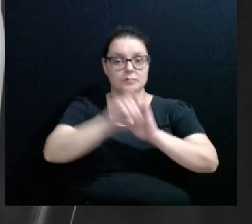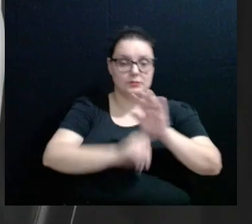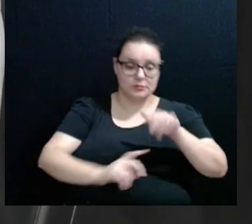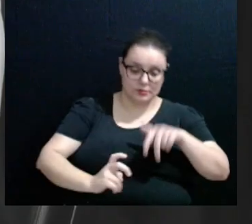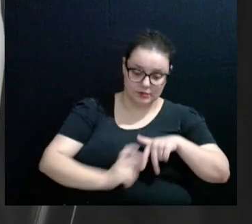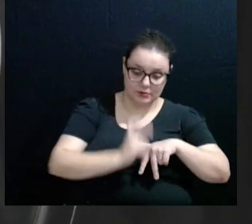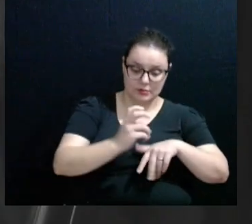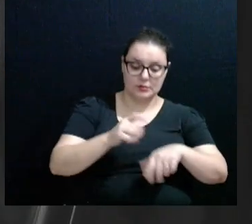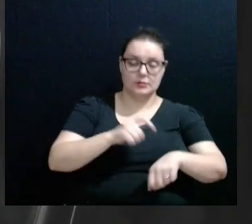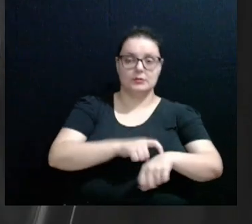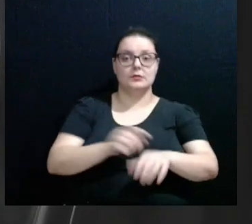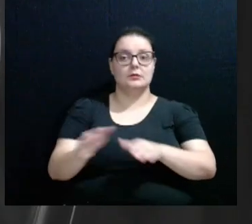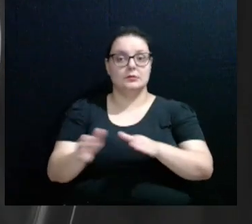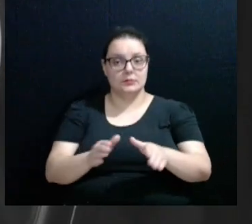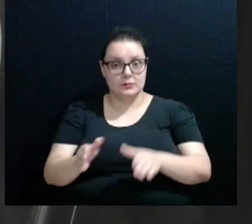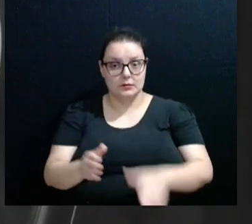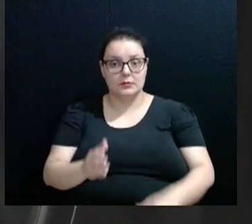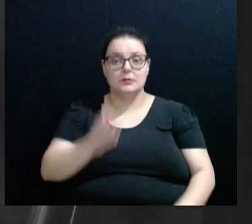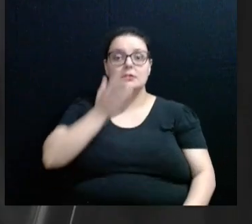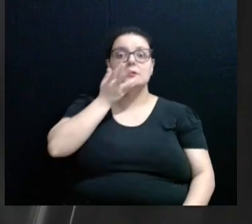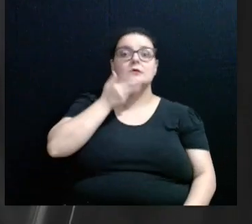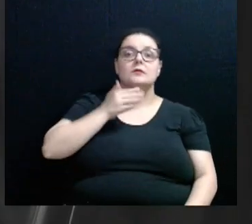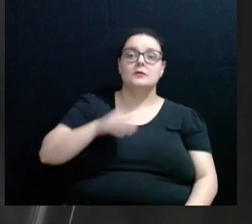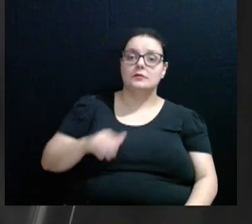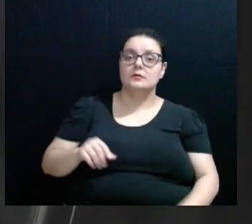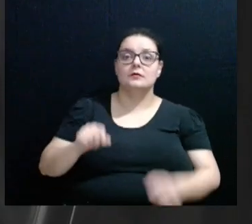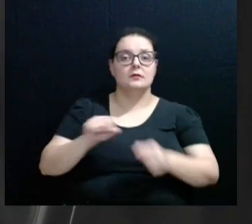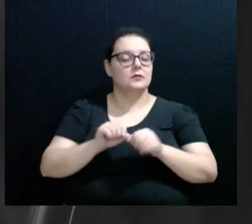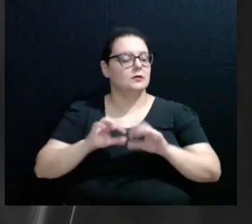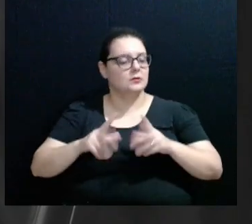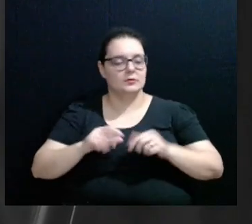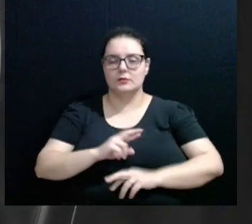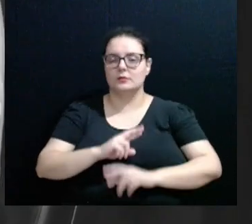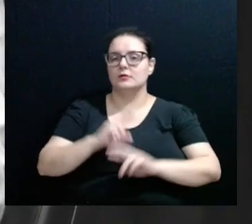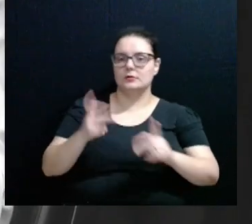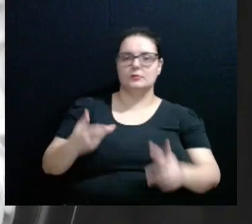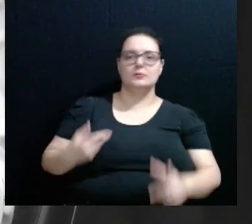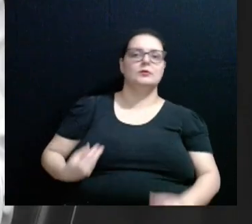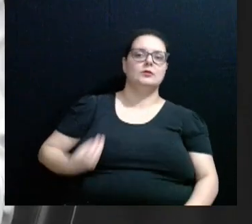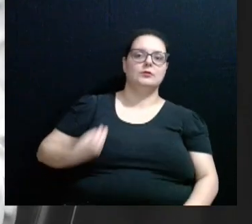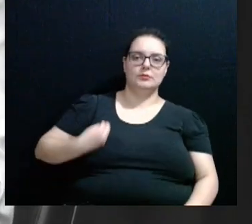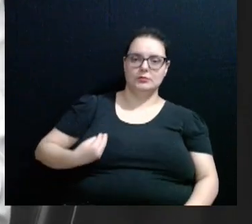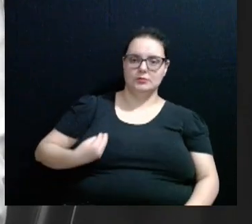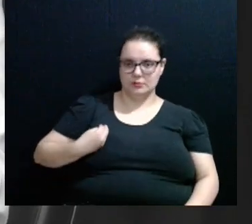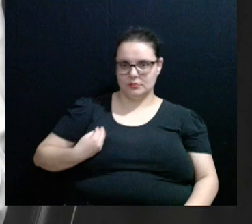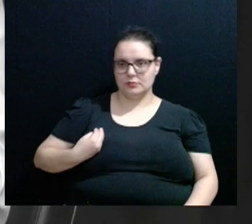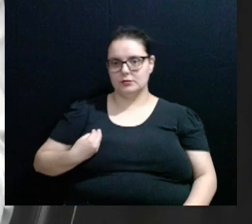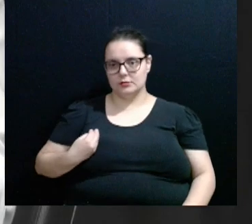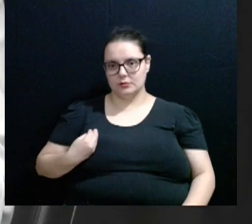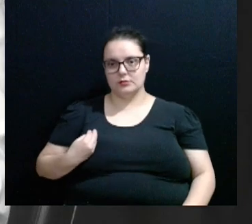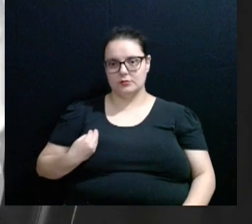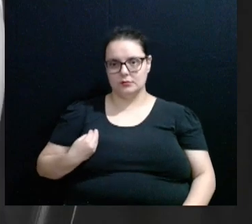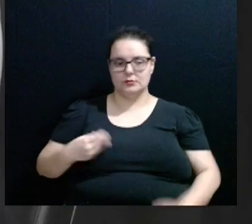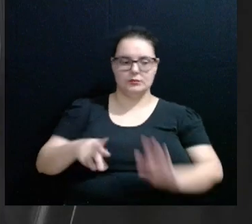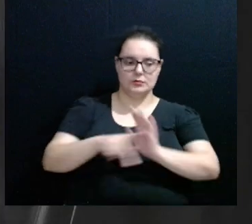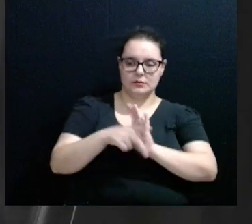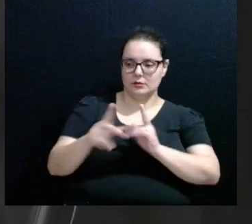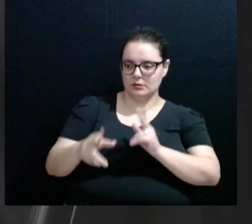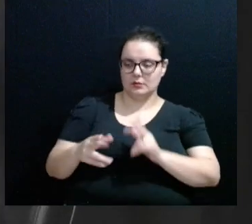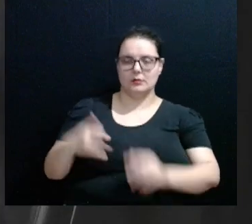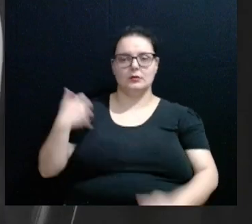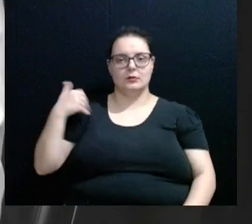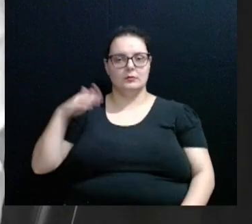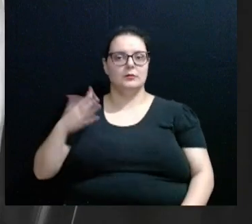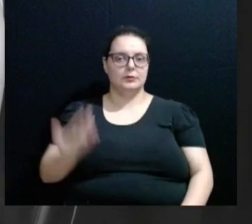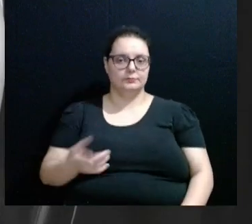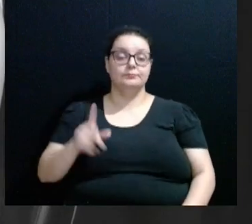fase da vida, da infância, vai fazer toda a diferença na vida dela como adulto. Então é importante que a